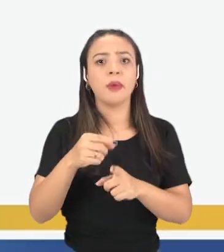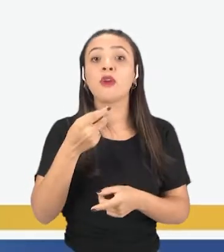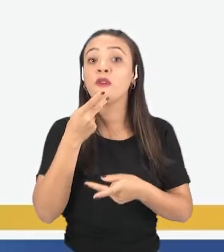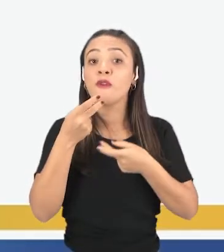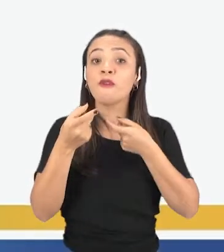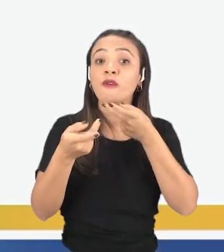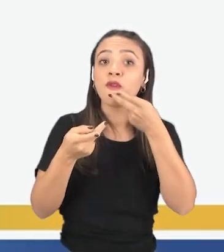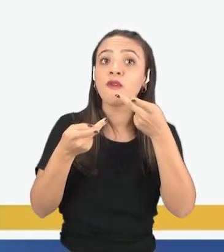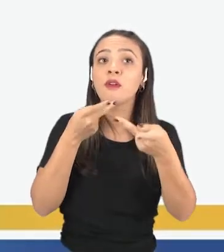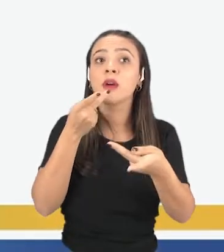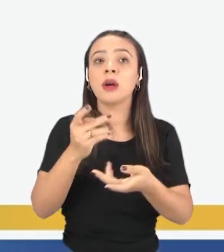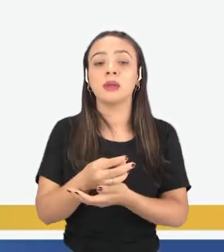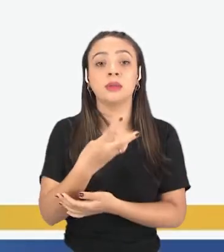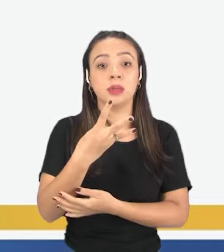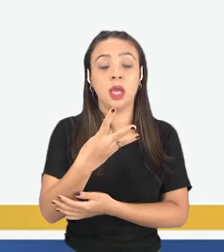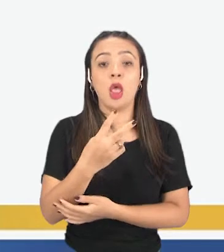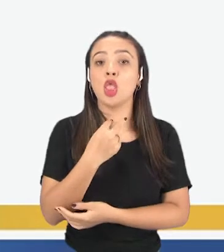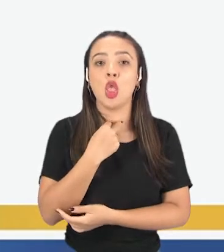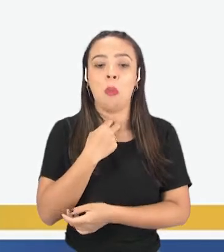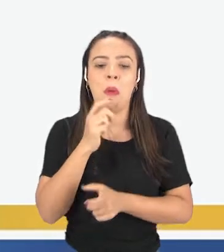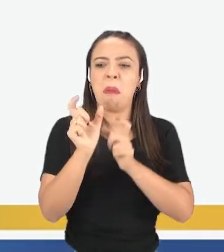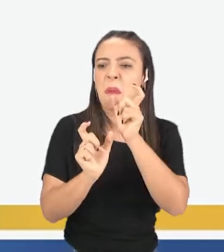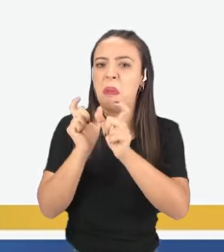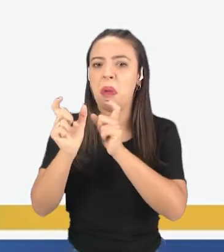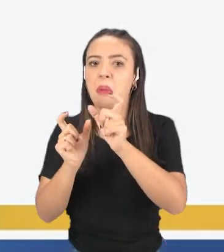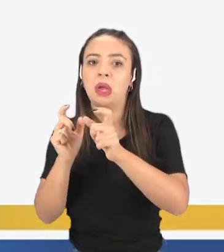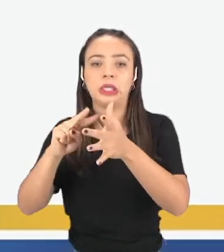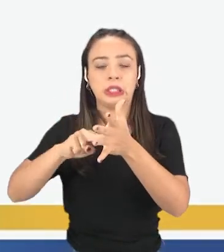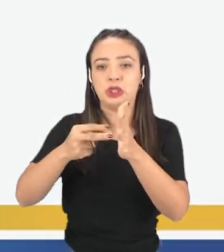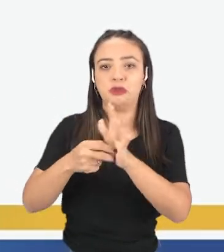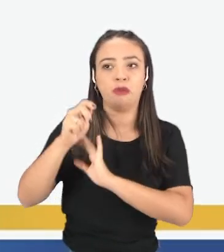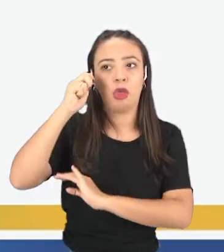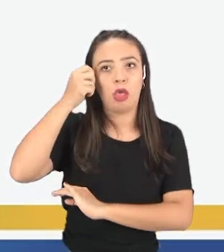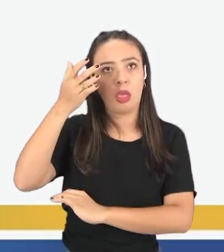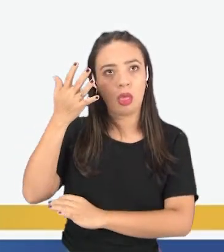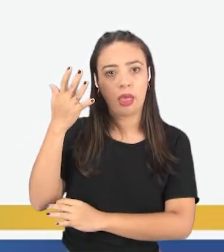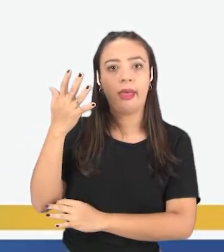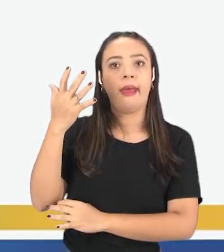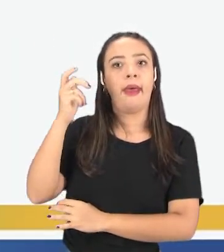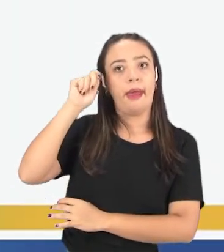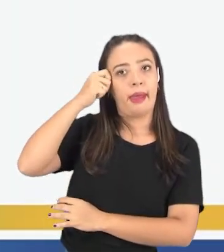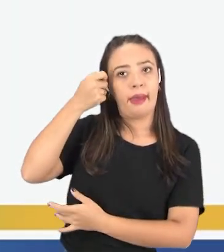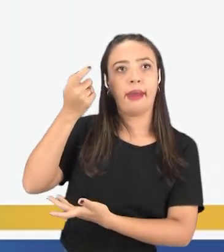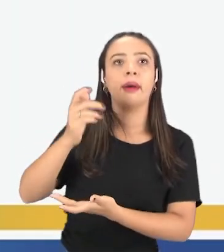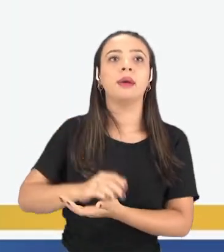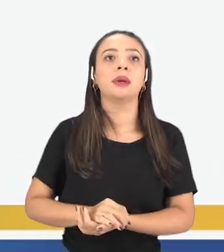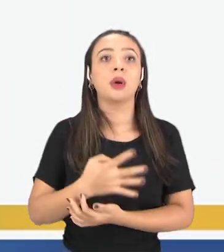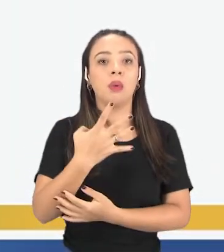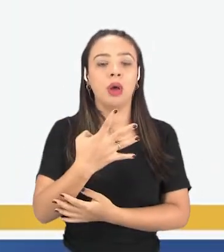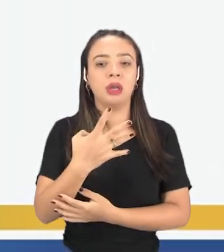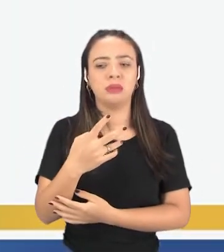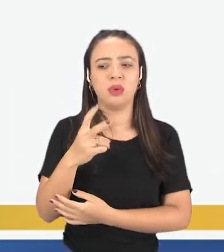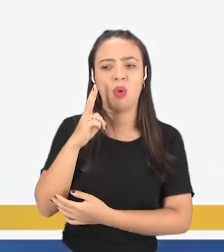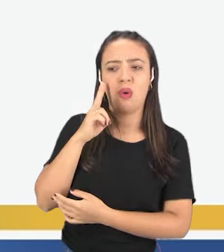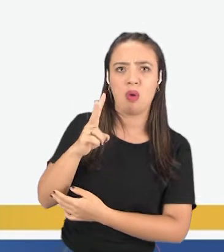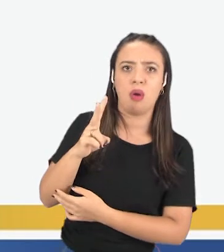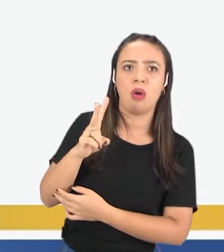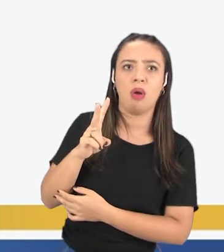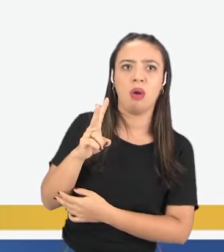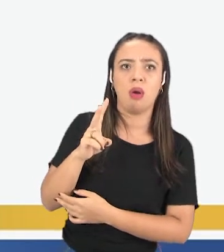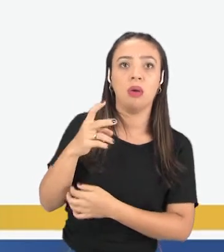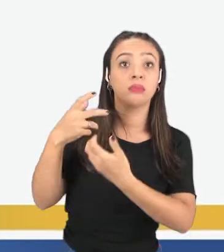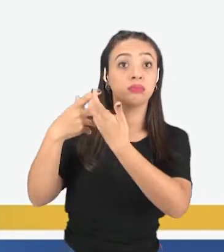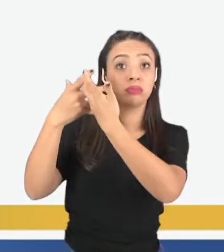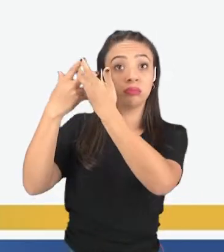Não incentive apelidos que caracterizam estereótipos. Não fale da cor do seu colega. Reflita a necessidade